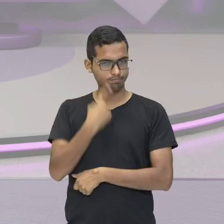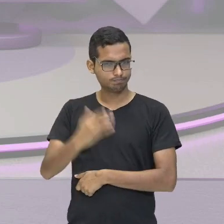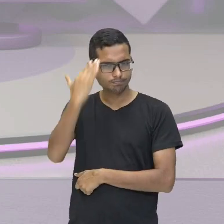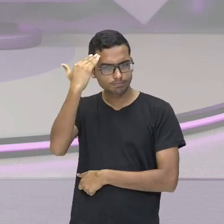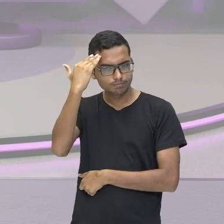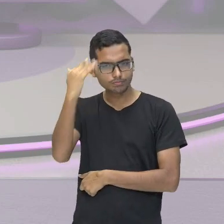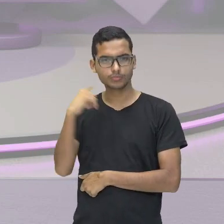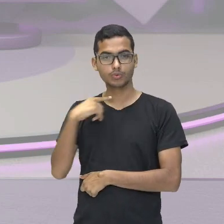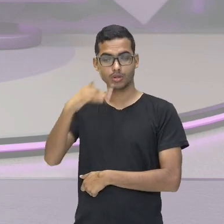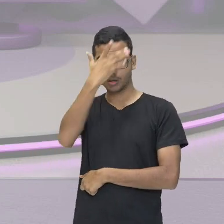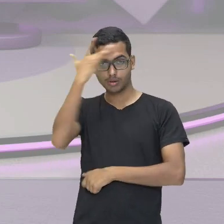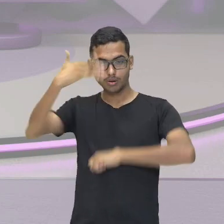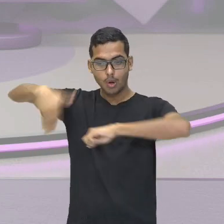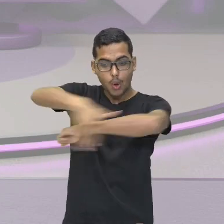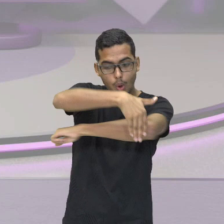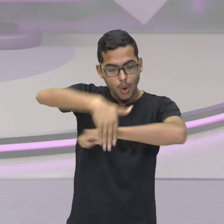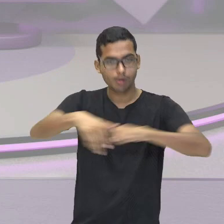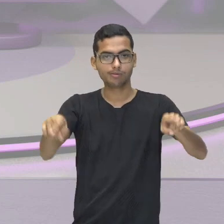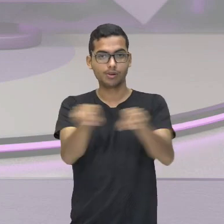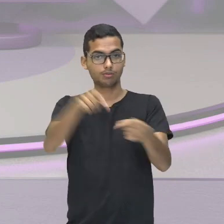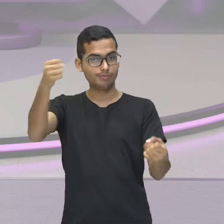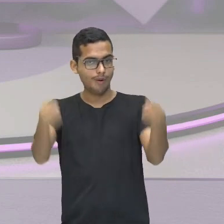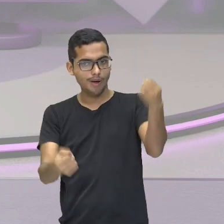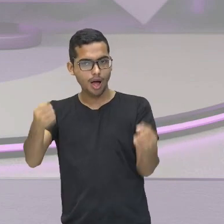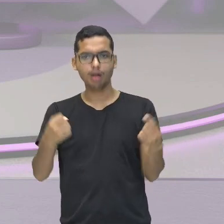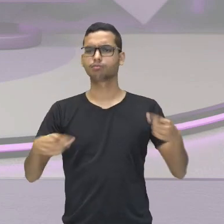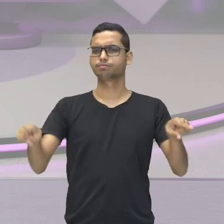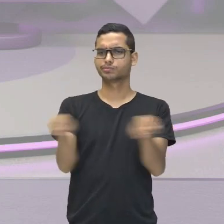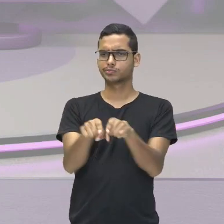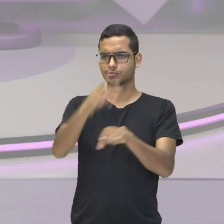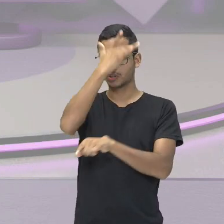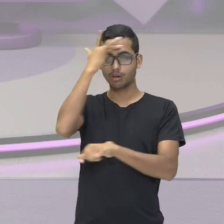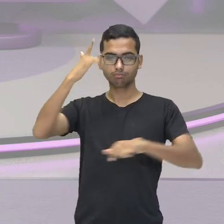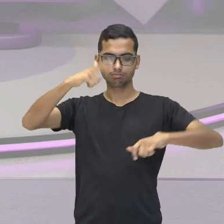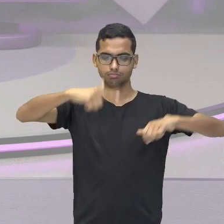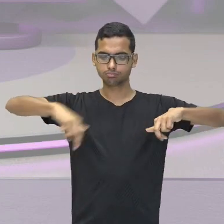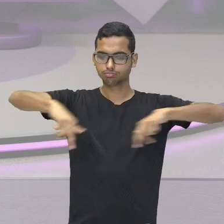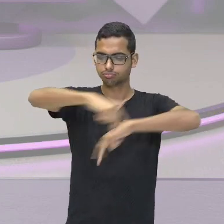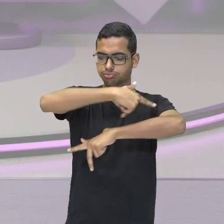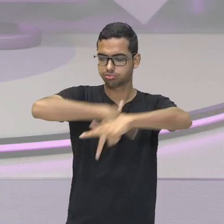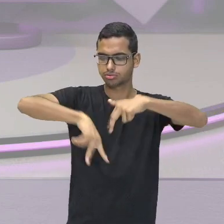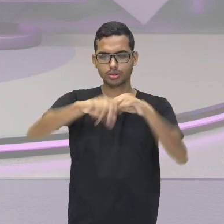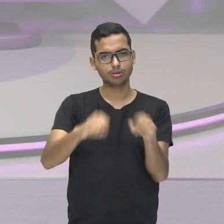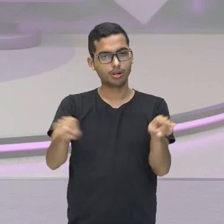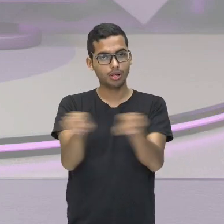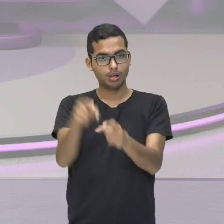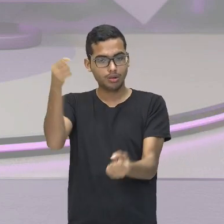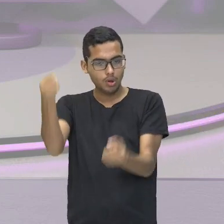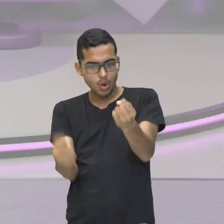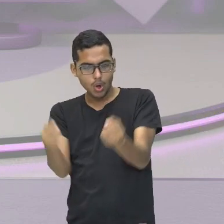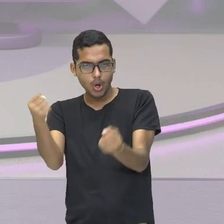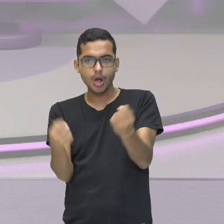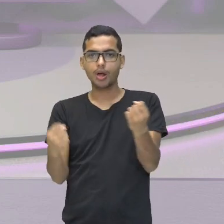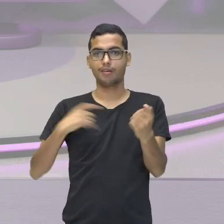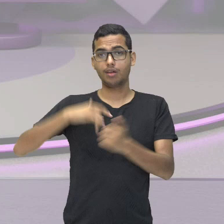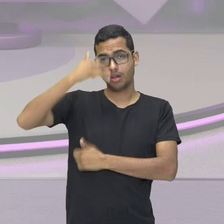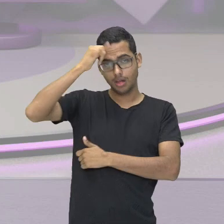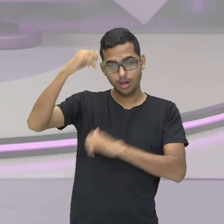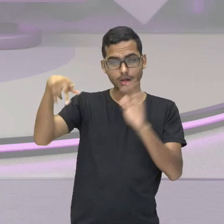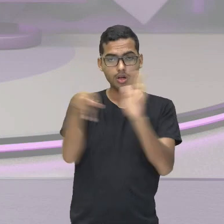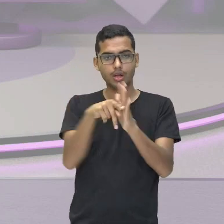possam trafegar, para que os veículos também não possam arrancar os fios, né? Tudo tem que ser pensado.